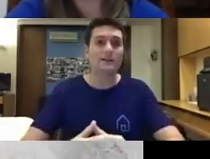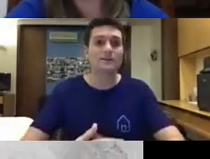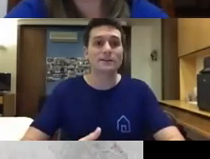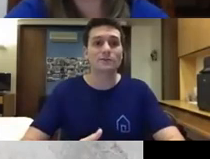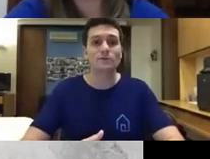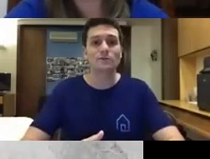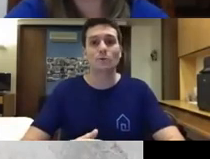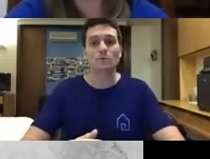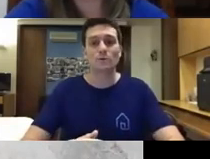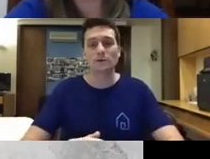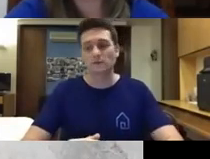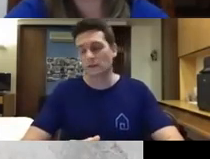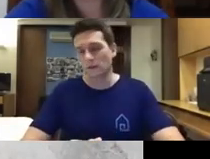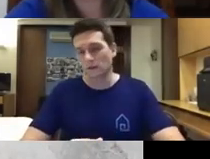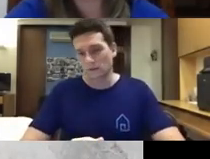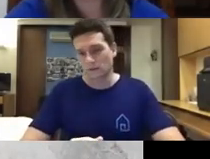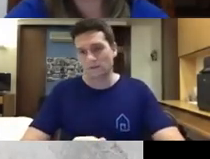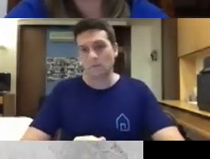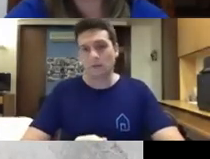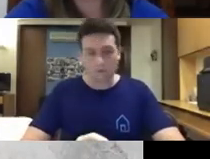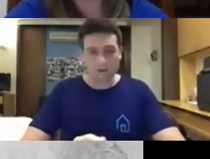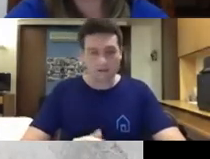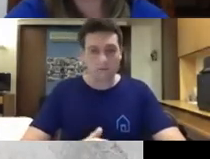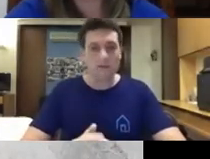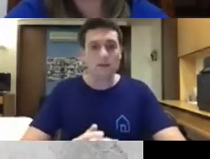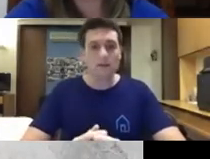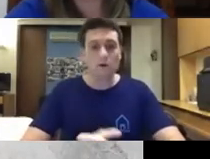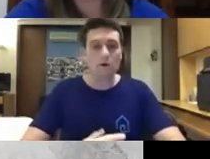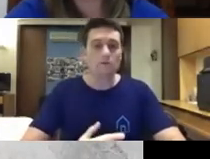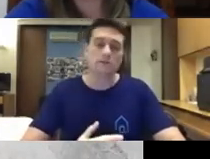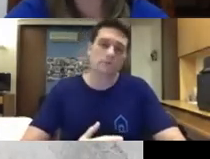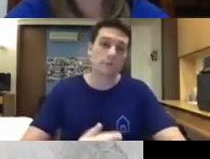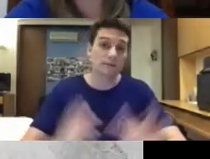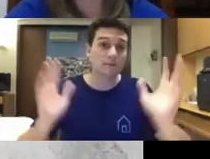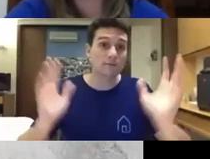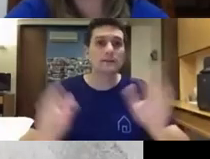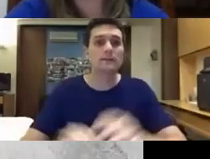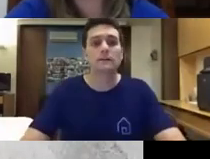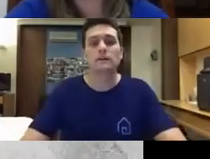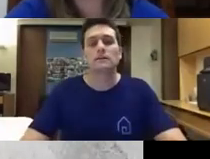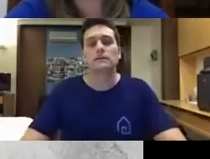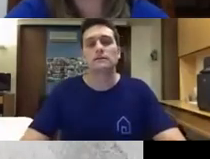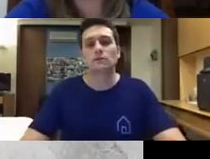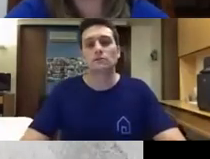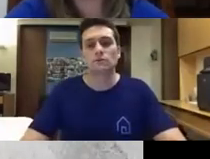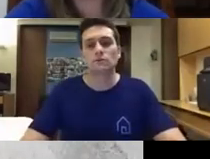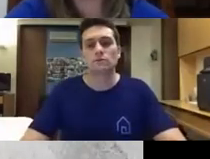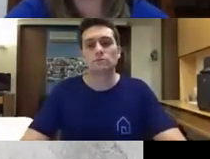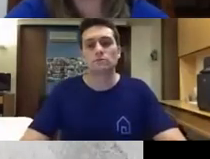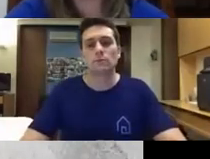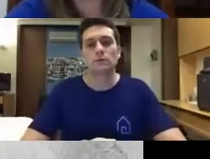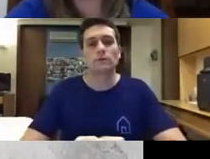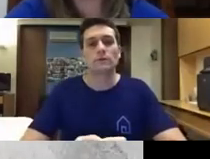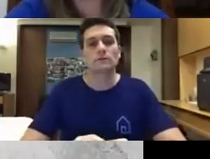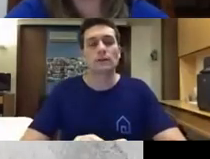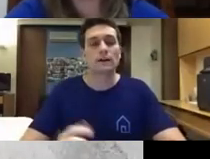várias avaliações de Corpo de Bombeiro e sei bem como eles são bem rigorosos. Então, pelo menos aqui em Brasília. Então, tem